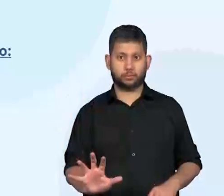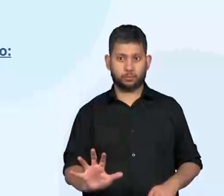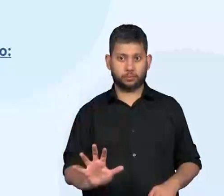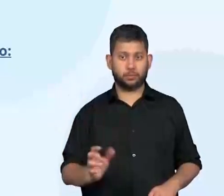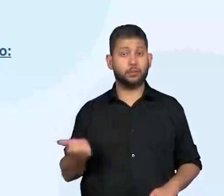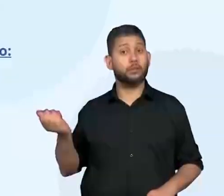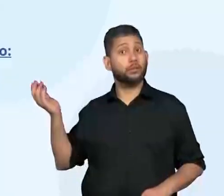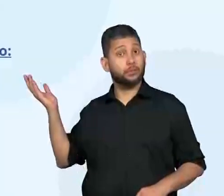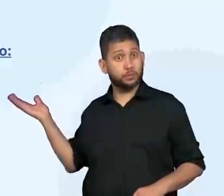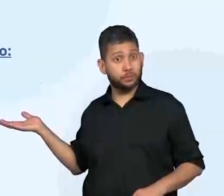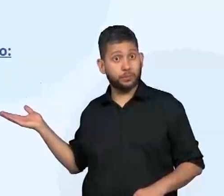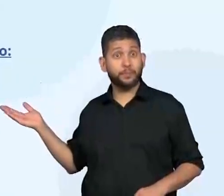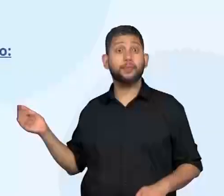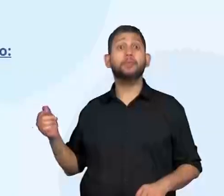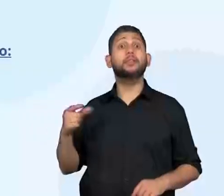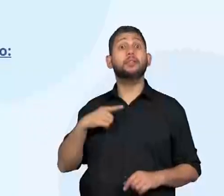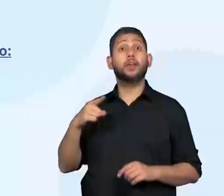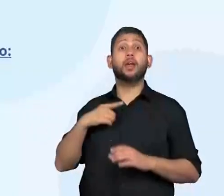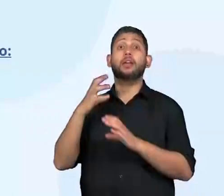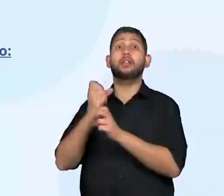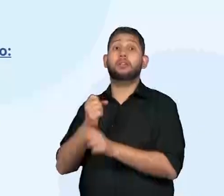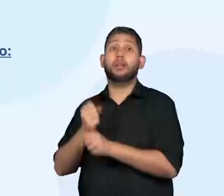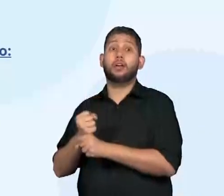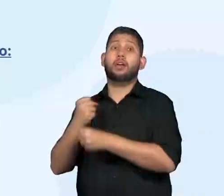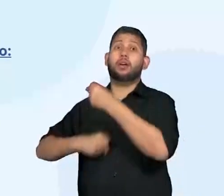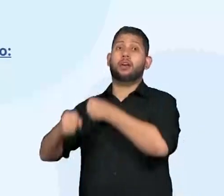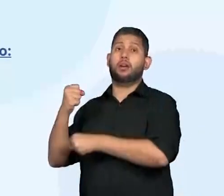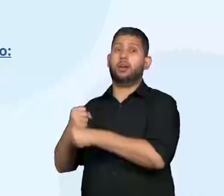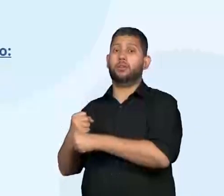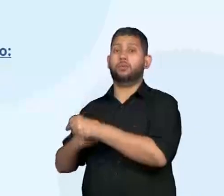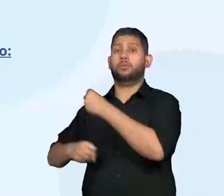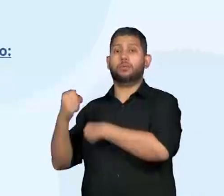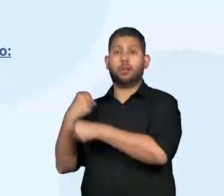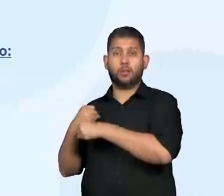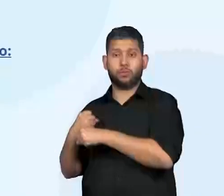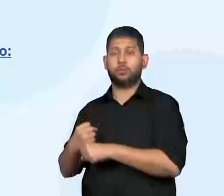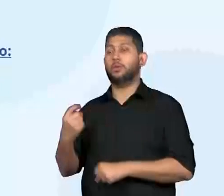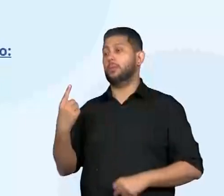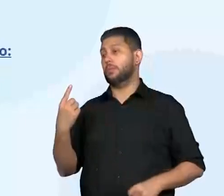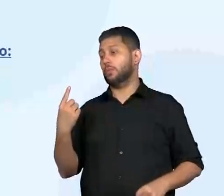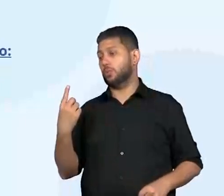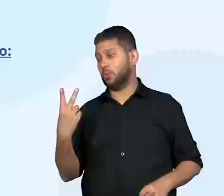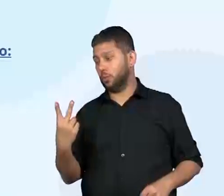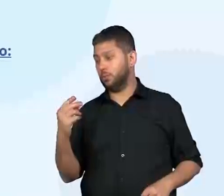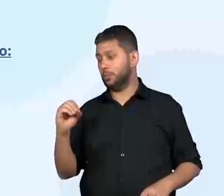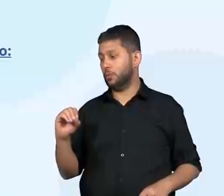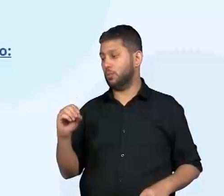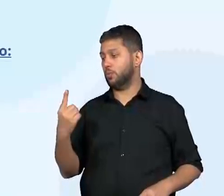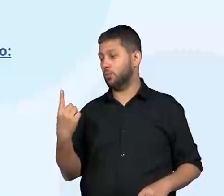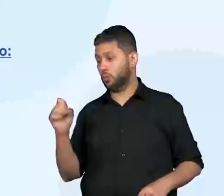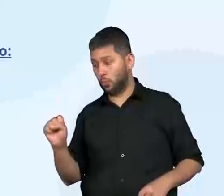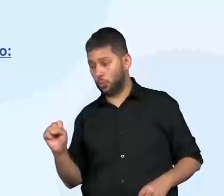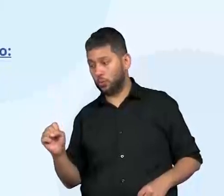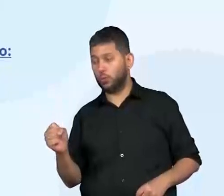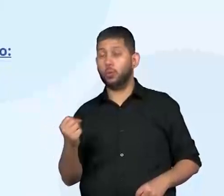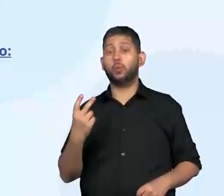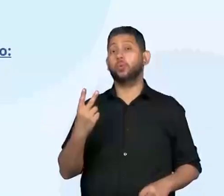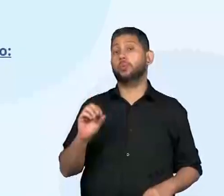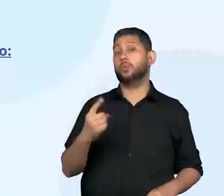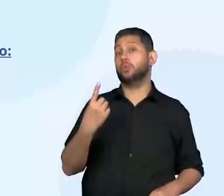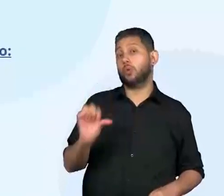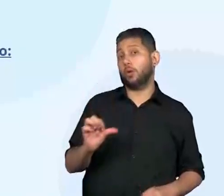os dados, os casos de dengue registrados nas regiões brasileiras. Então, isso aqui, ó, não foi